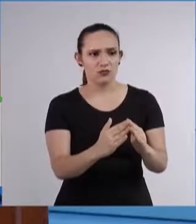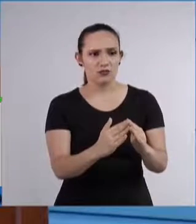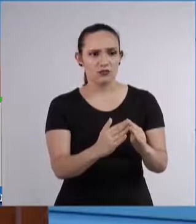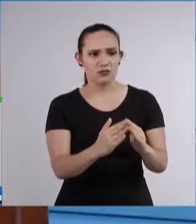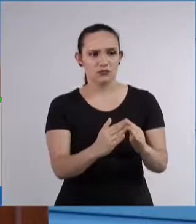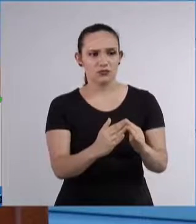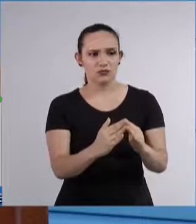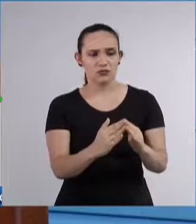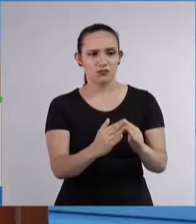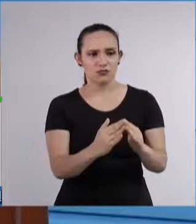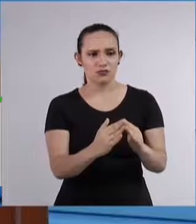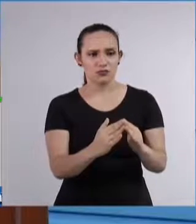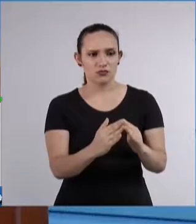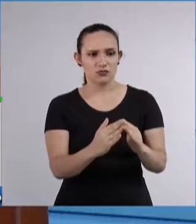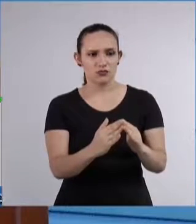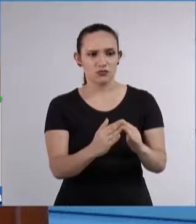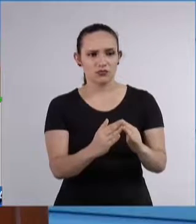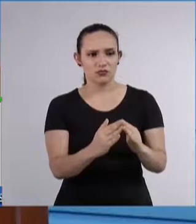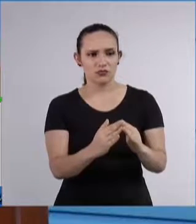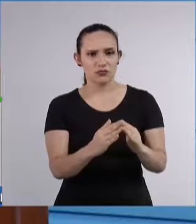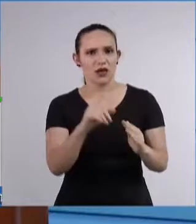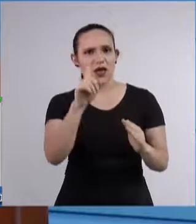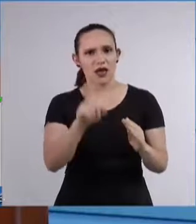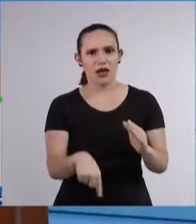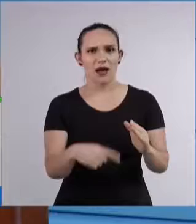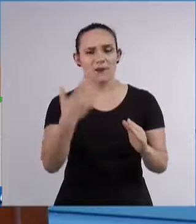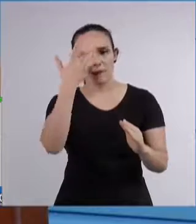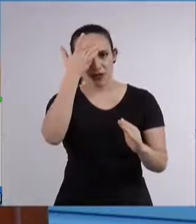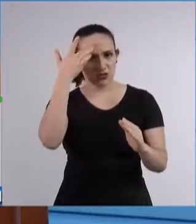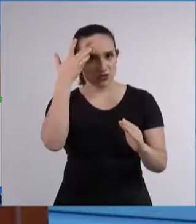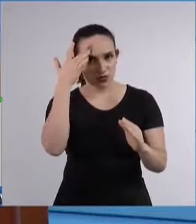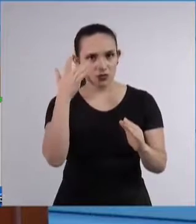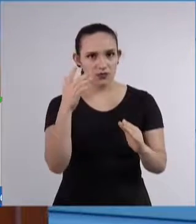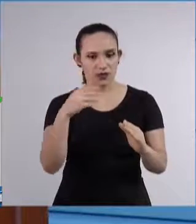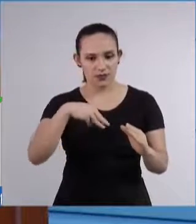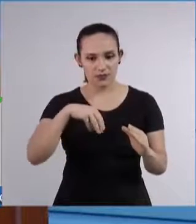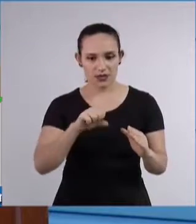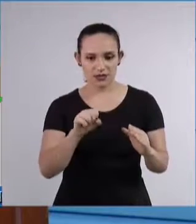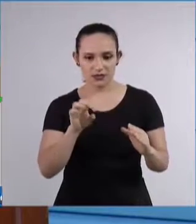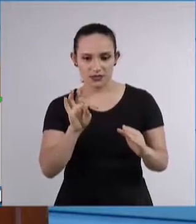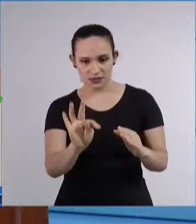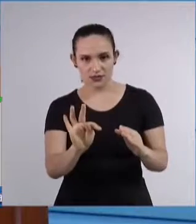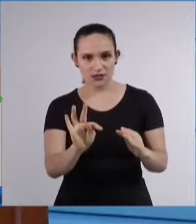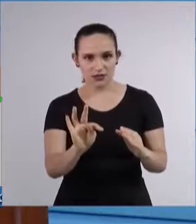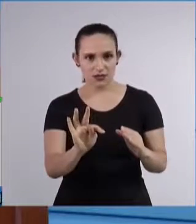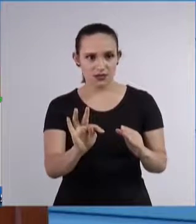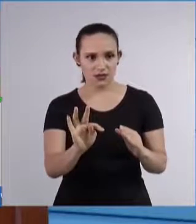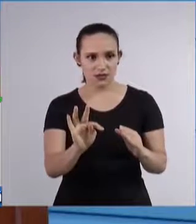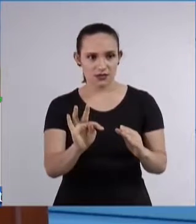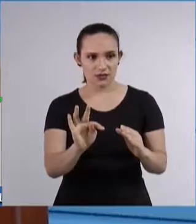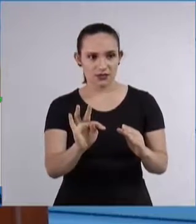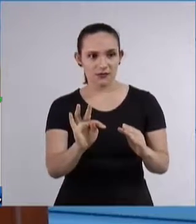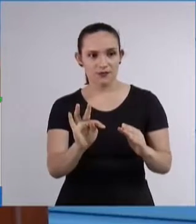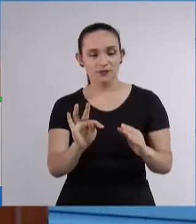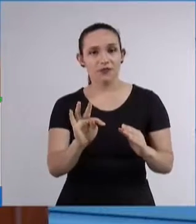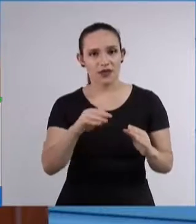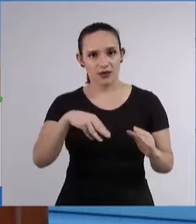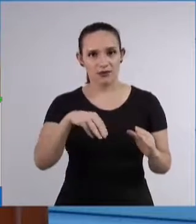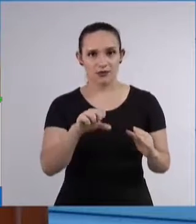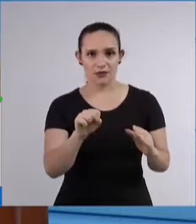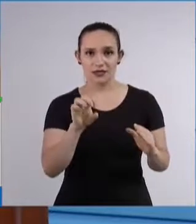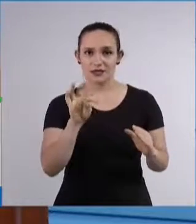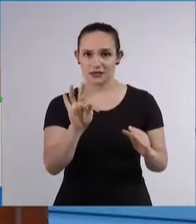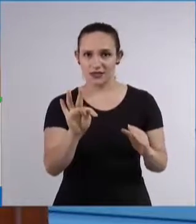seja habitado uma pessoa sem teto. E o pior, deputado Pedro Kemp, nós estamos olhando isso e discutindo, tem 3.850 pessoas